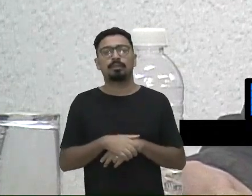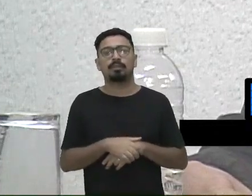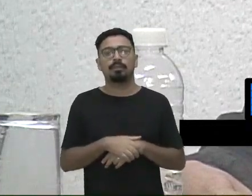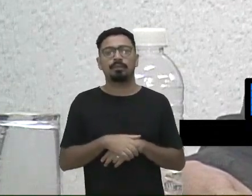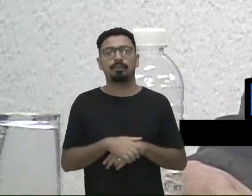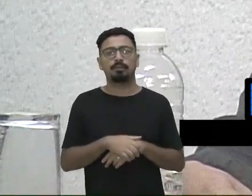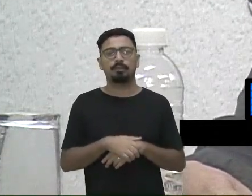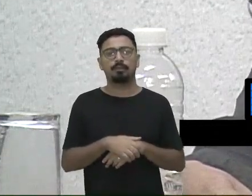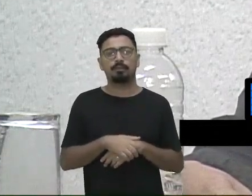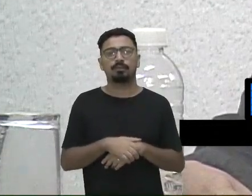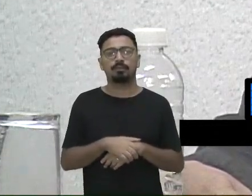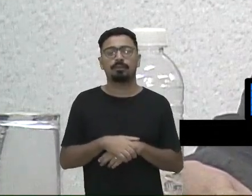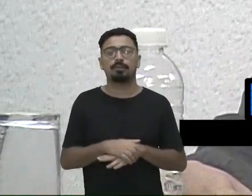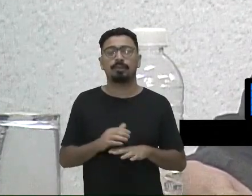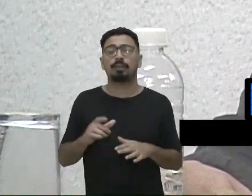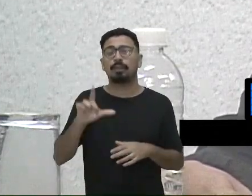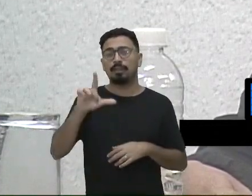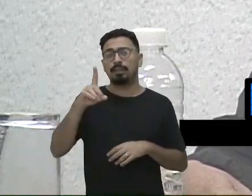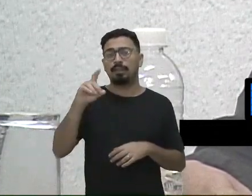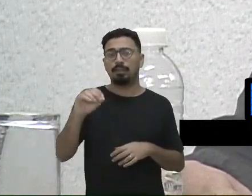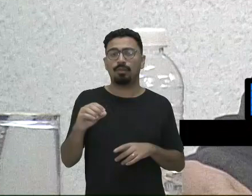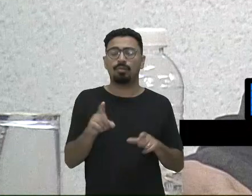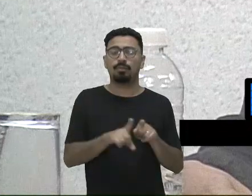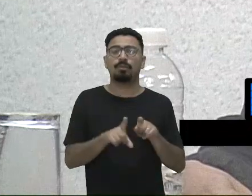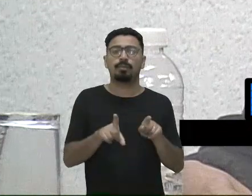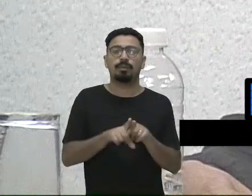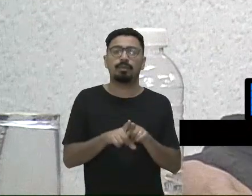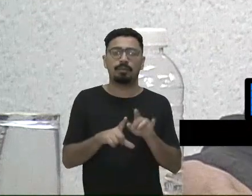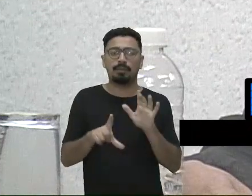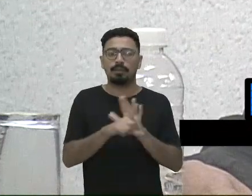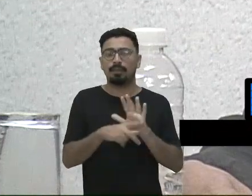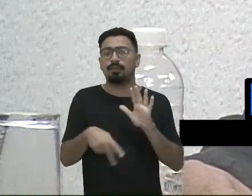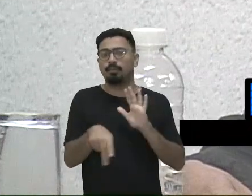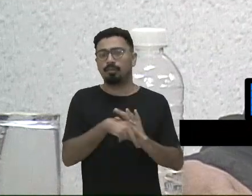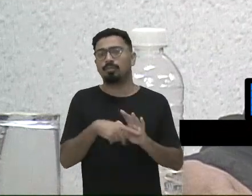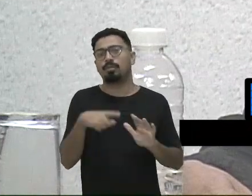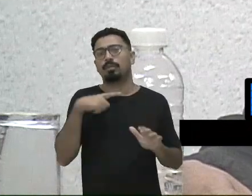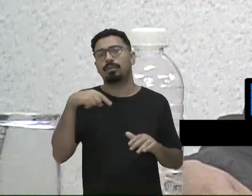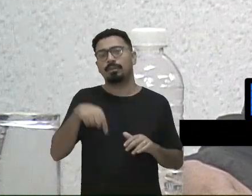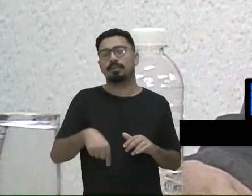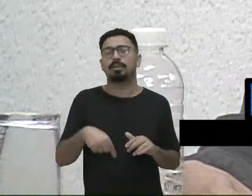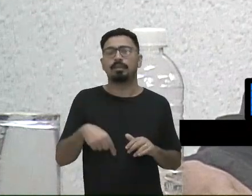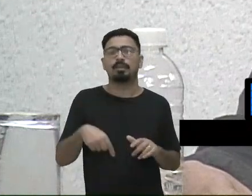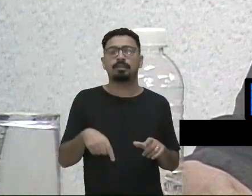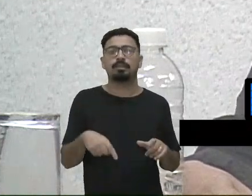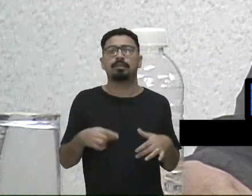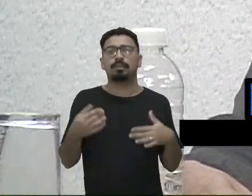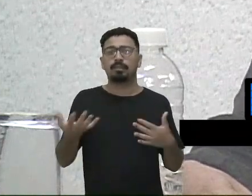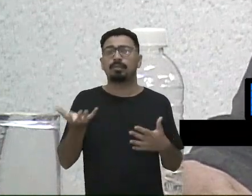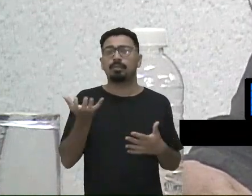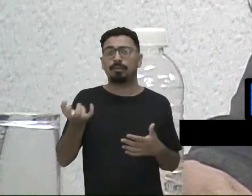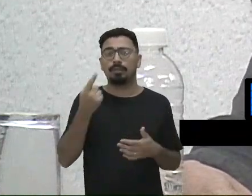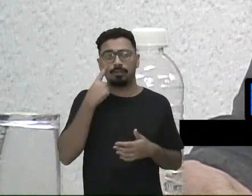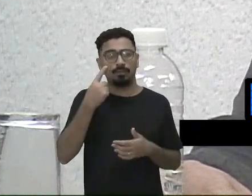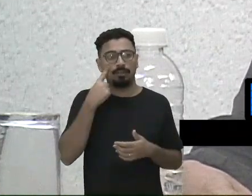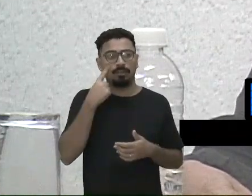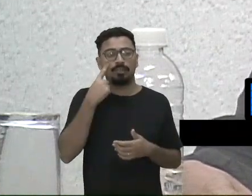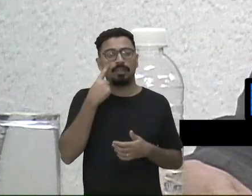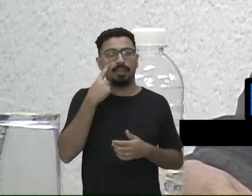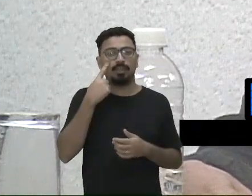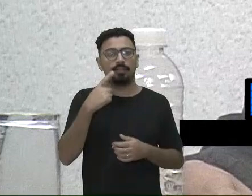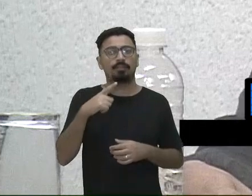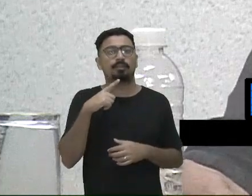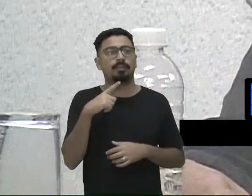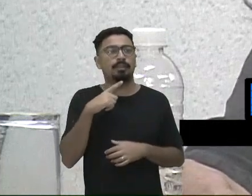anual, na LDO, na lei de diretrizes orçamentárias do nosso município. Eu quero ver o que está sendo destinado